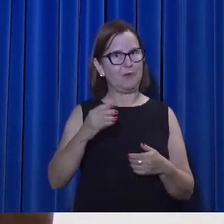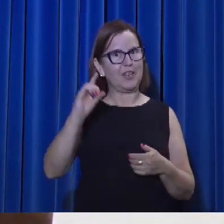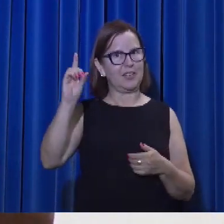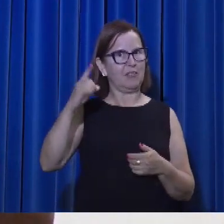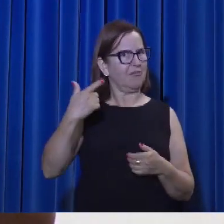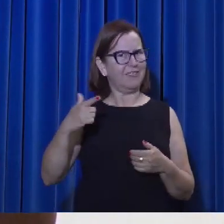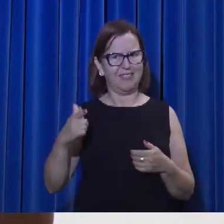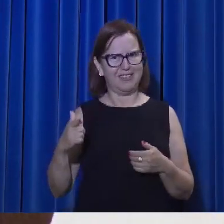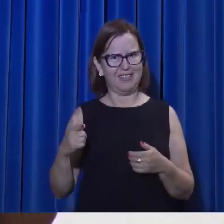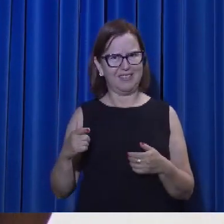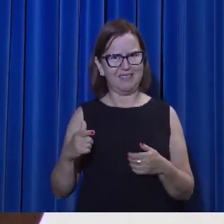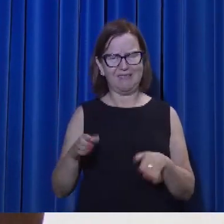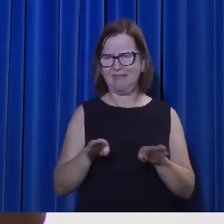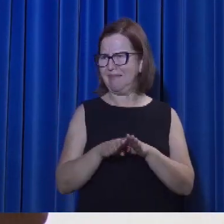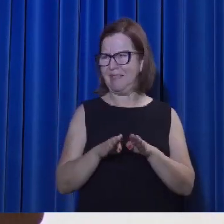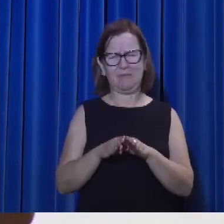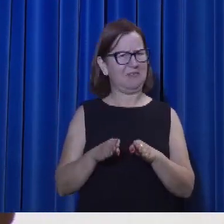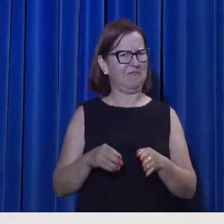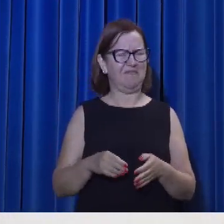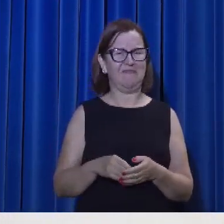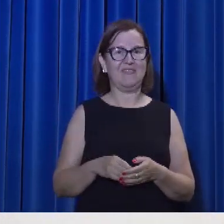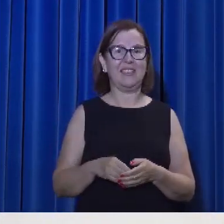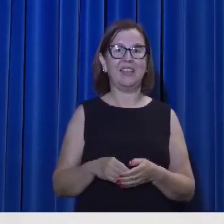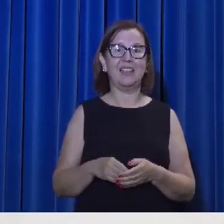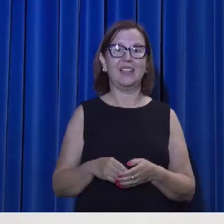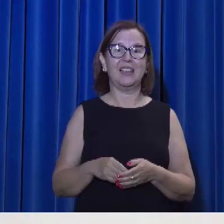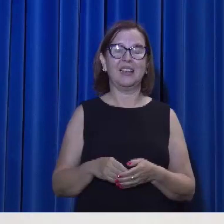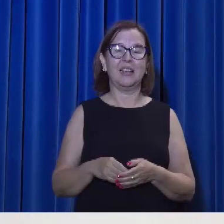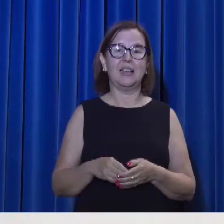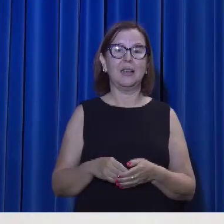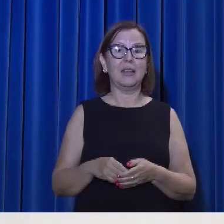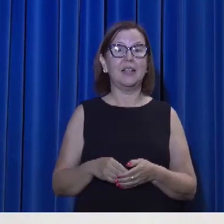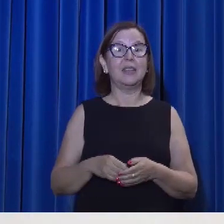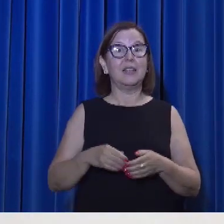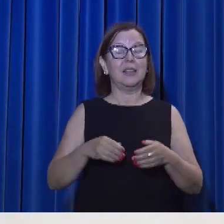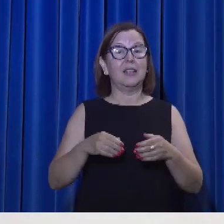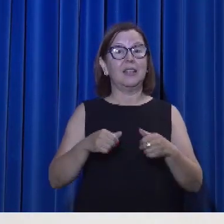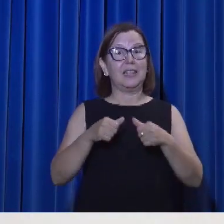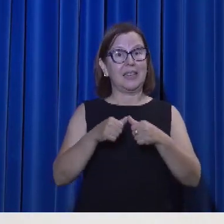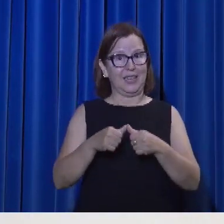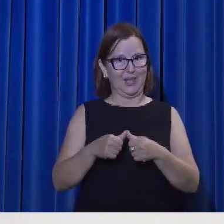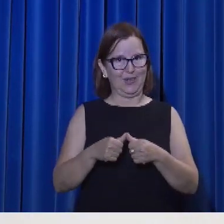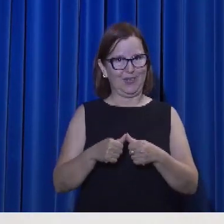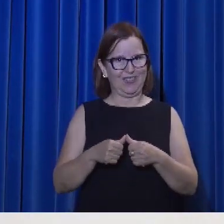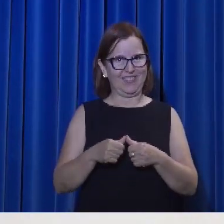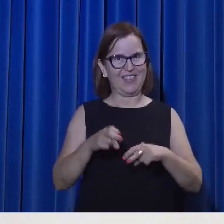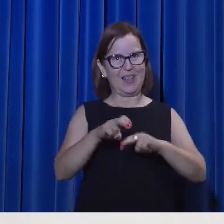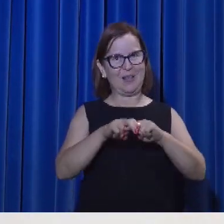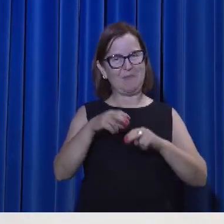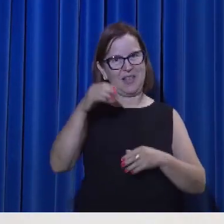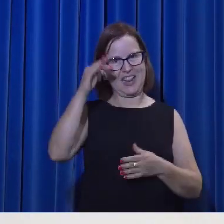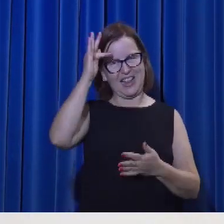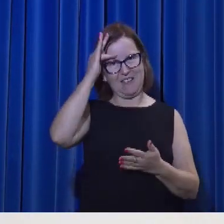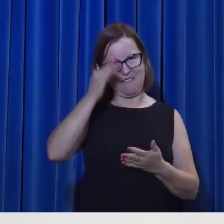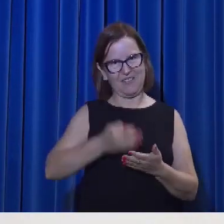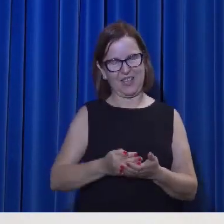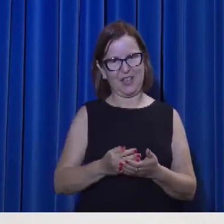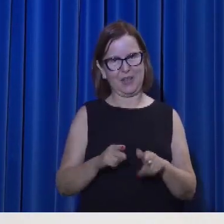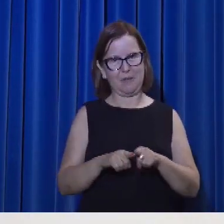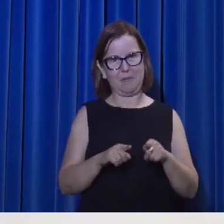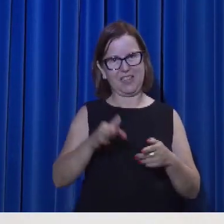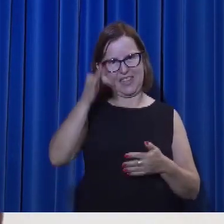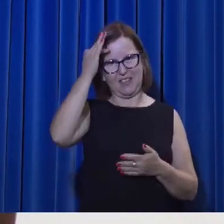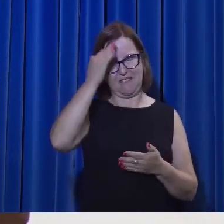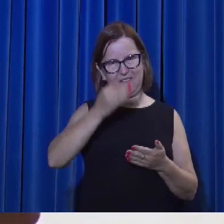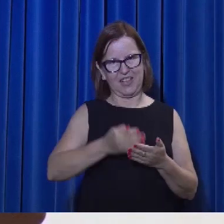é. Então, meus irmãos, não se trata de ciência, é tudo uma questão de fé. Agora, a fé do ateu tem que ser muito melhor que a nossa, né? Porque para